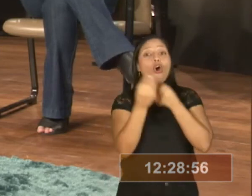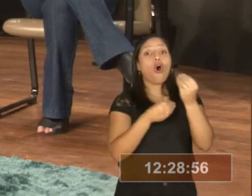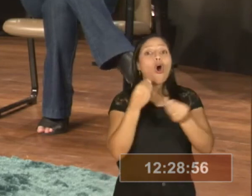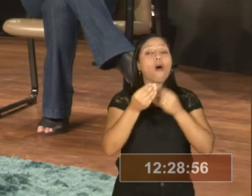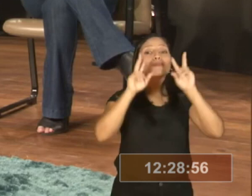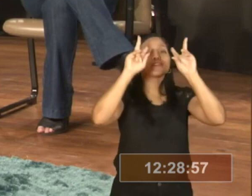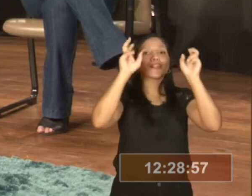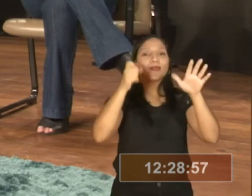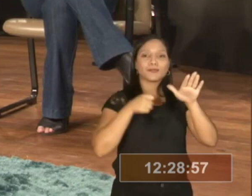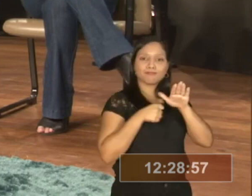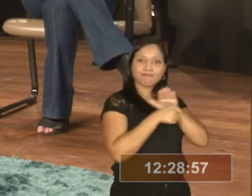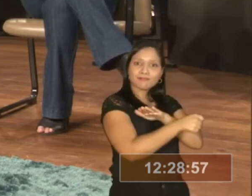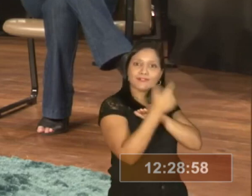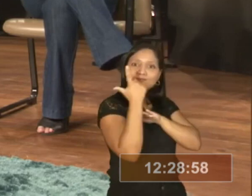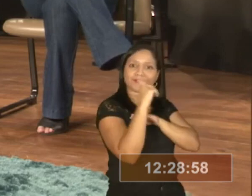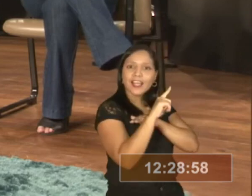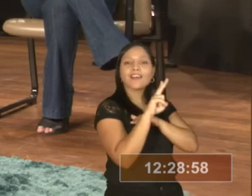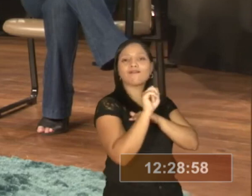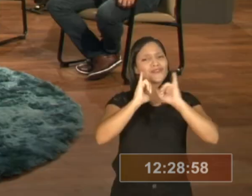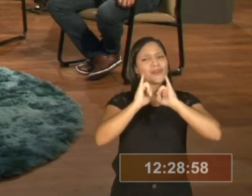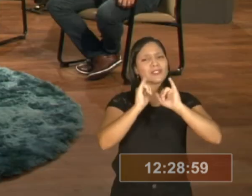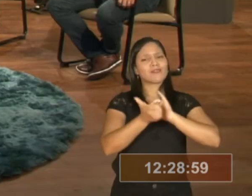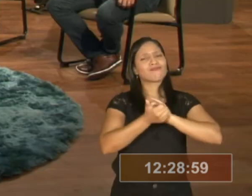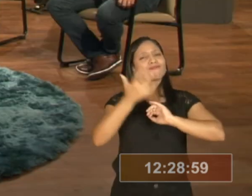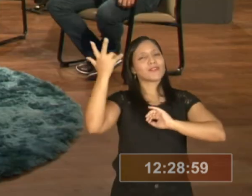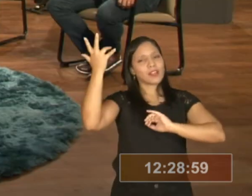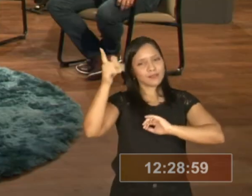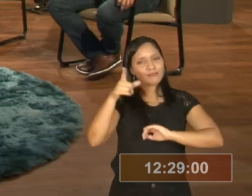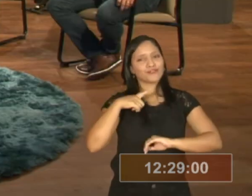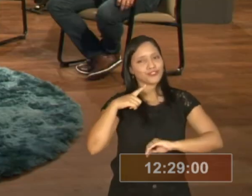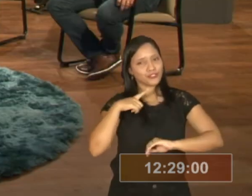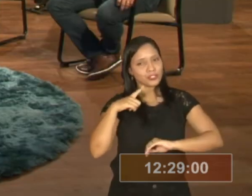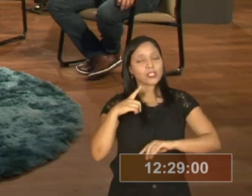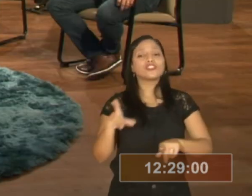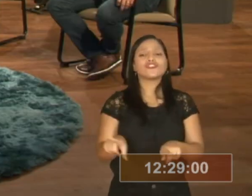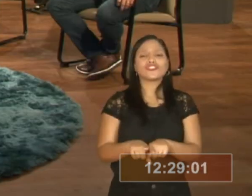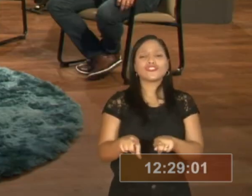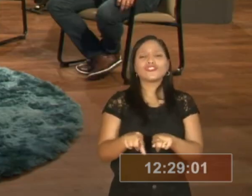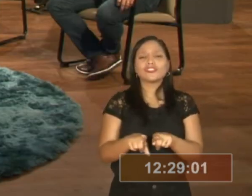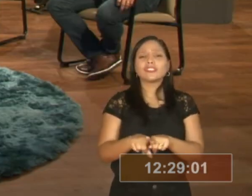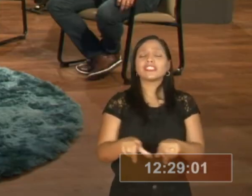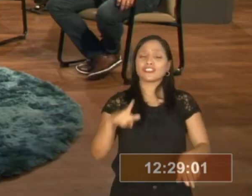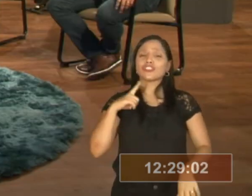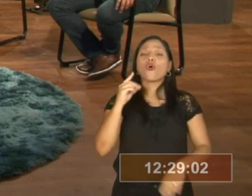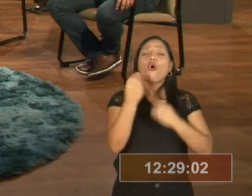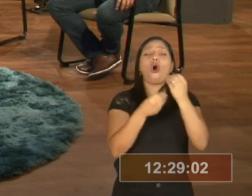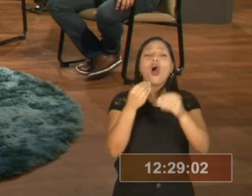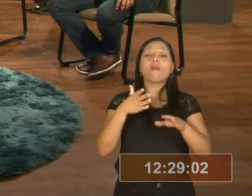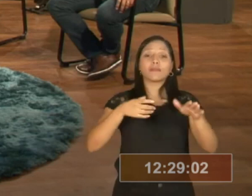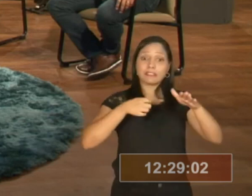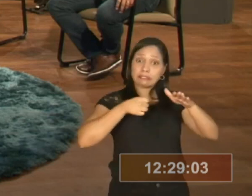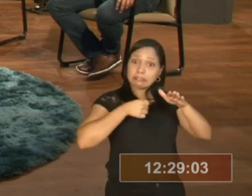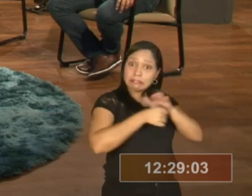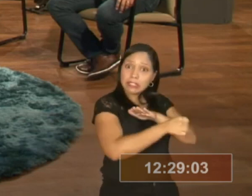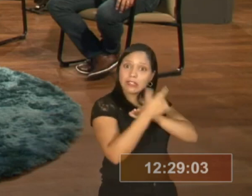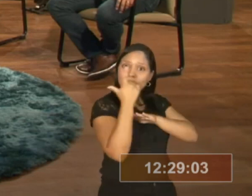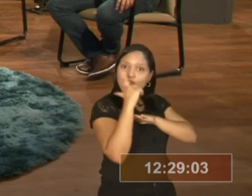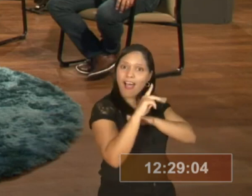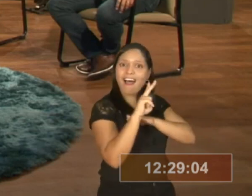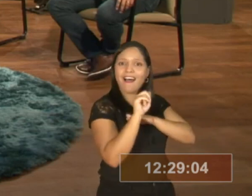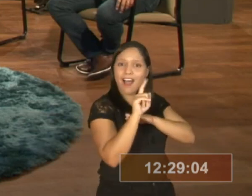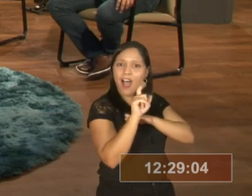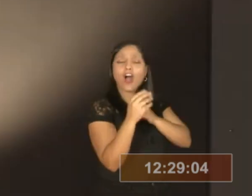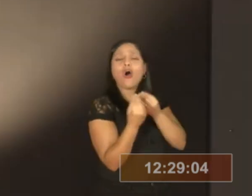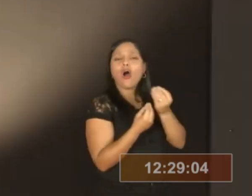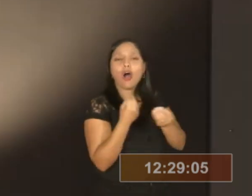na UFG, quais são as formas de ingresso. Nós temos assim, vários processos seletivos, mas um principal